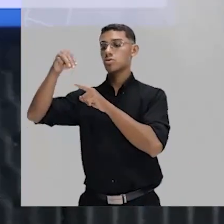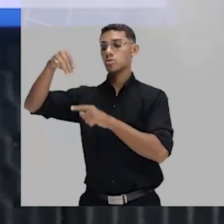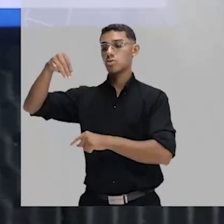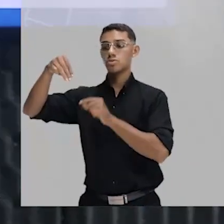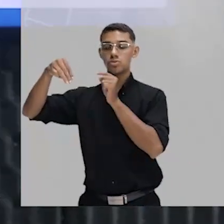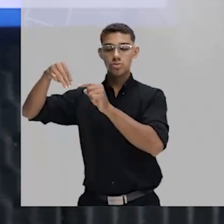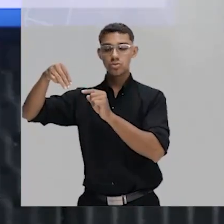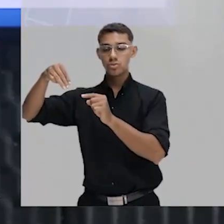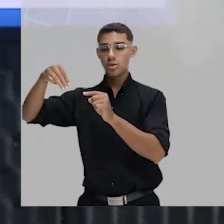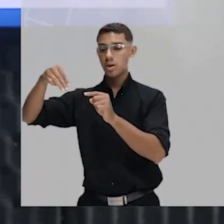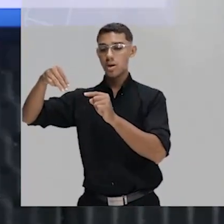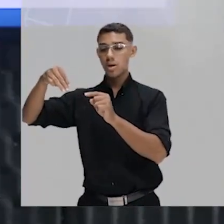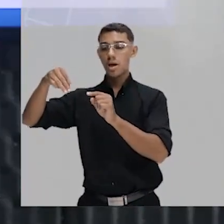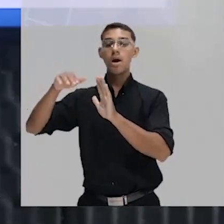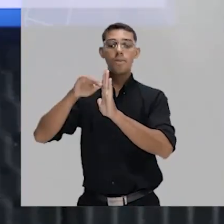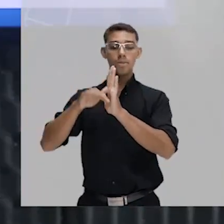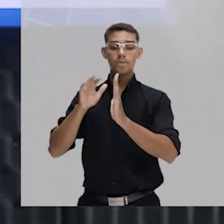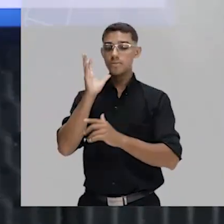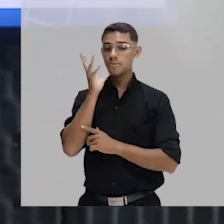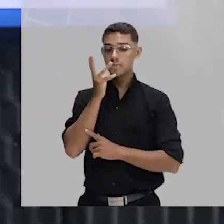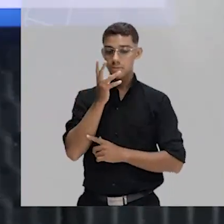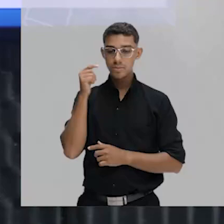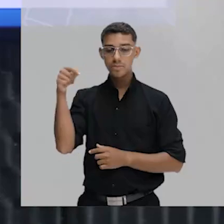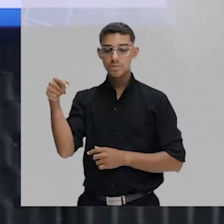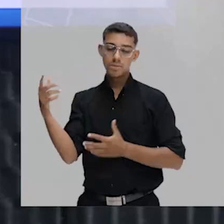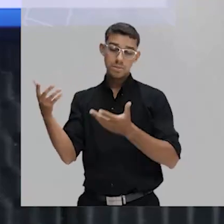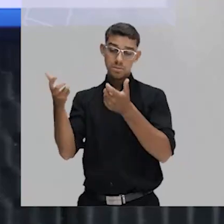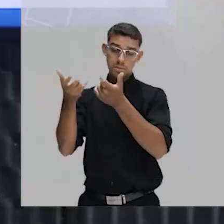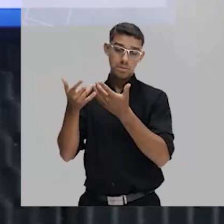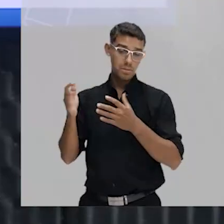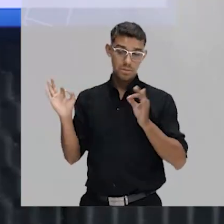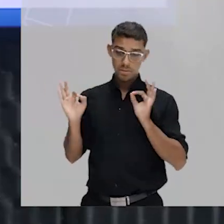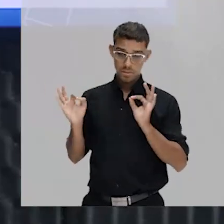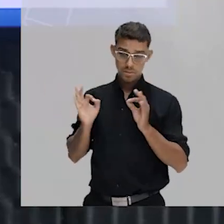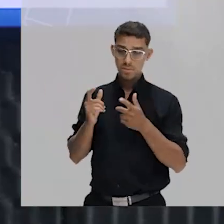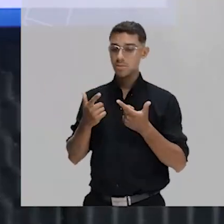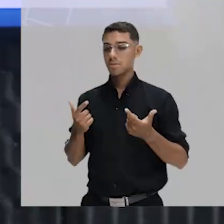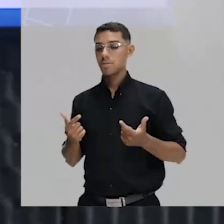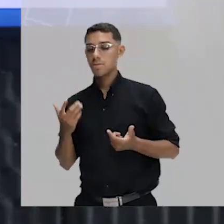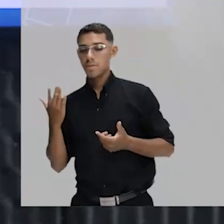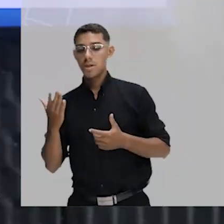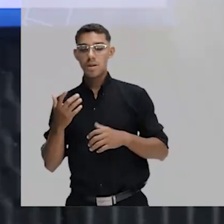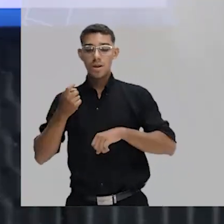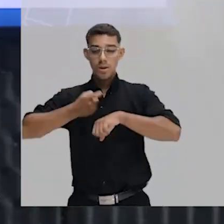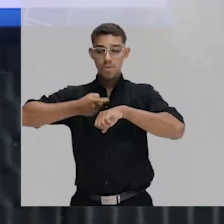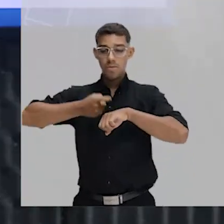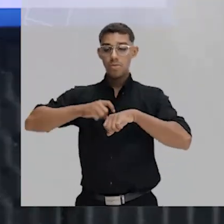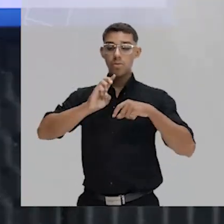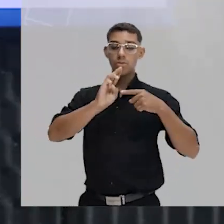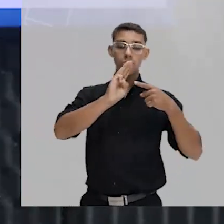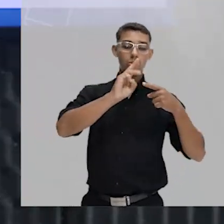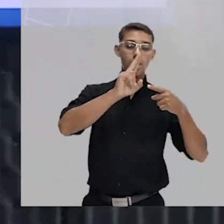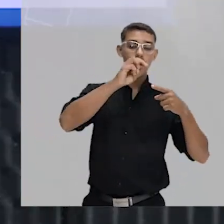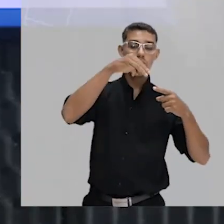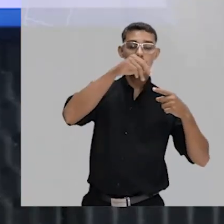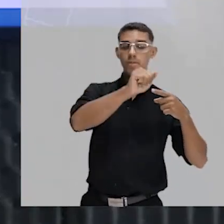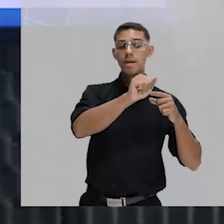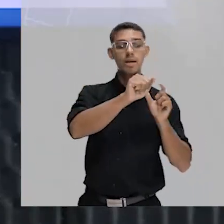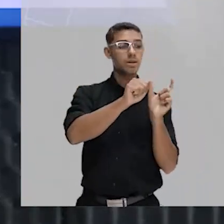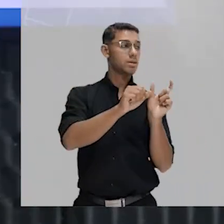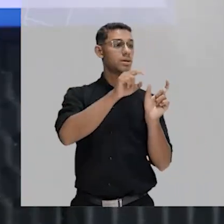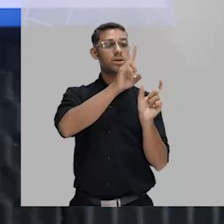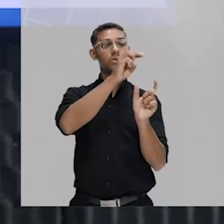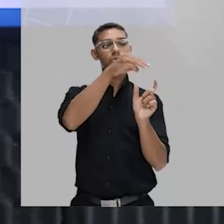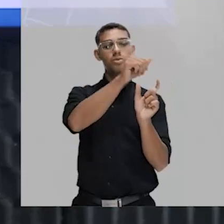um processo lento também, né? Não deixa bem especificado. É uma rocha impermeável. Ele não diz é a rocha